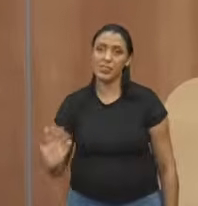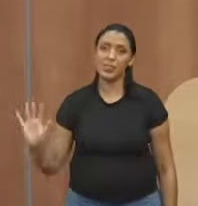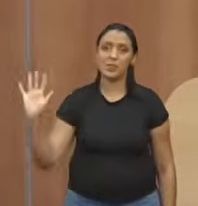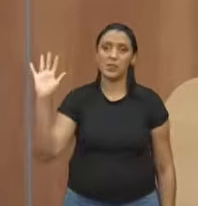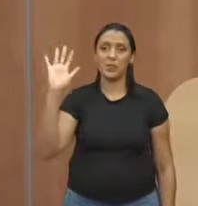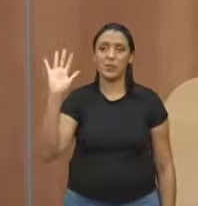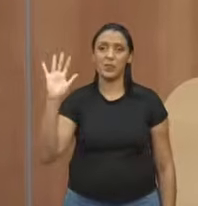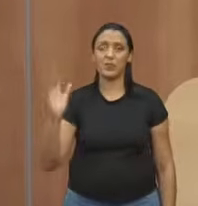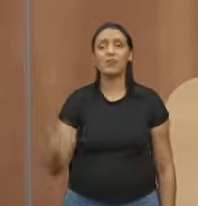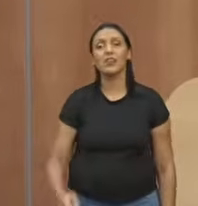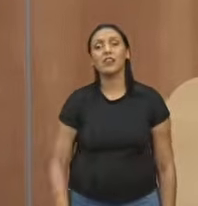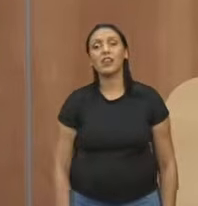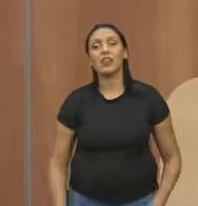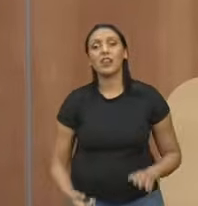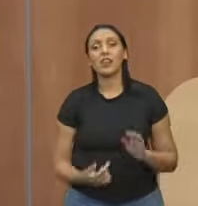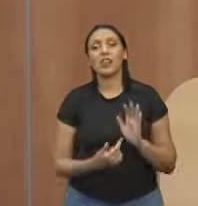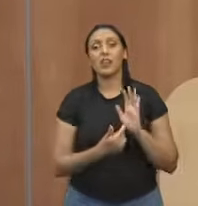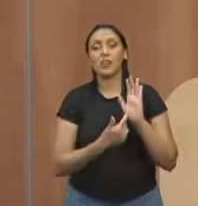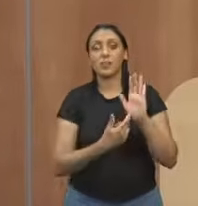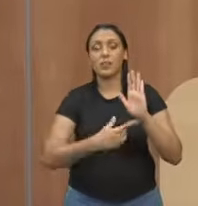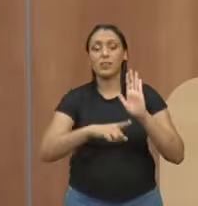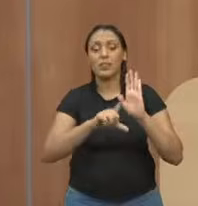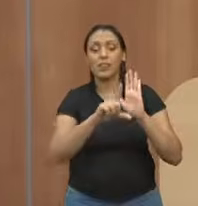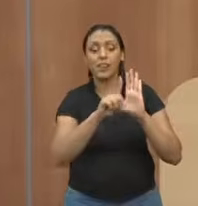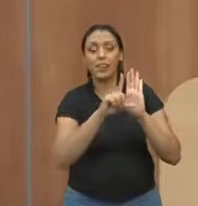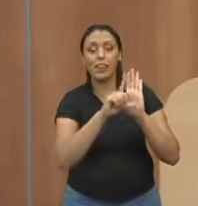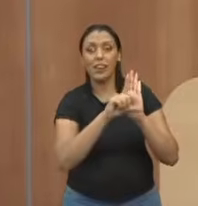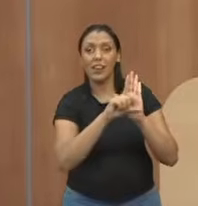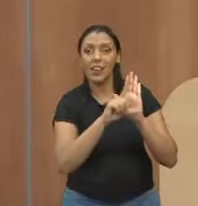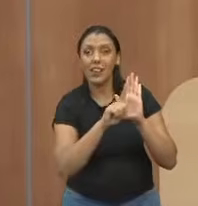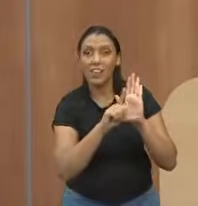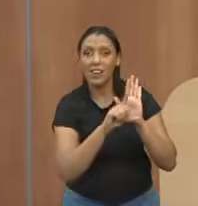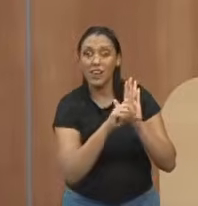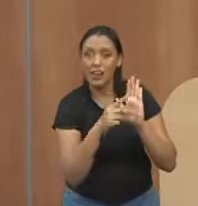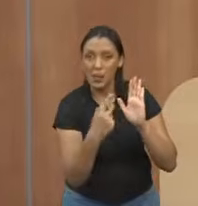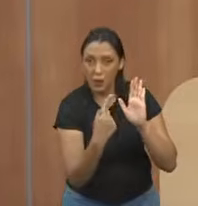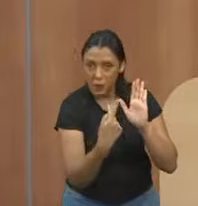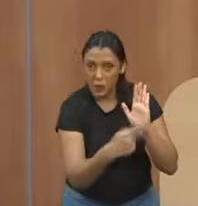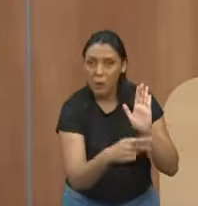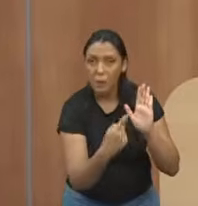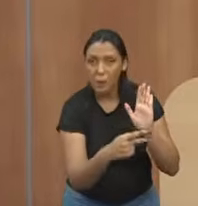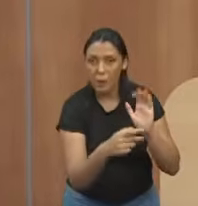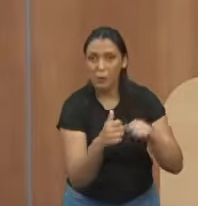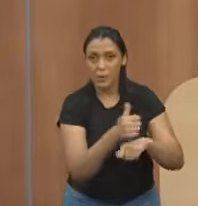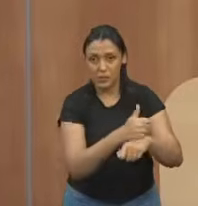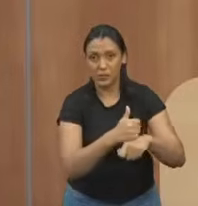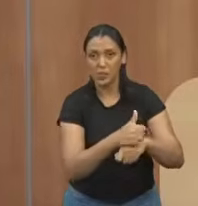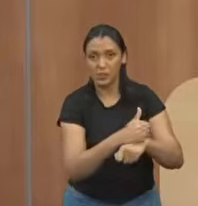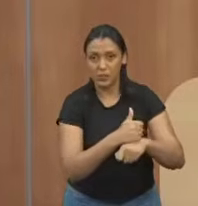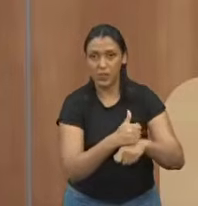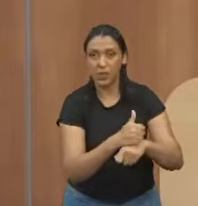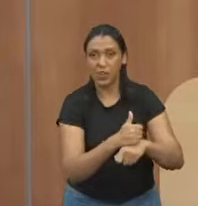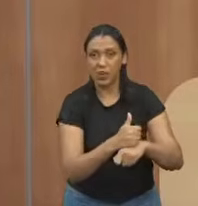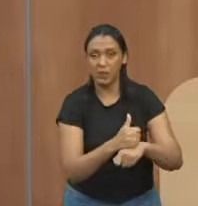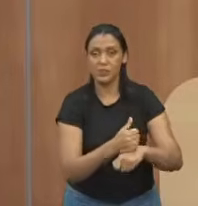à regulamentação da profissão que considera com a Lei 6.530